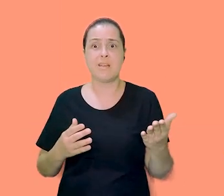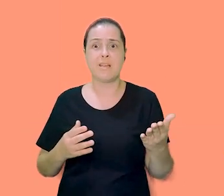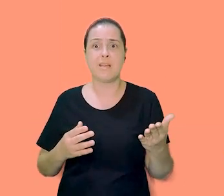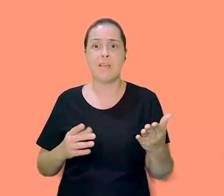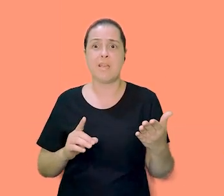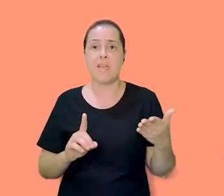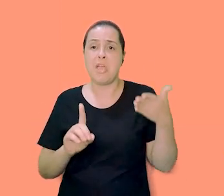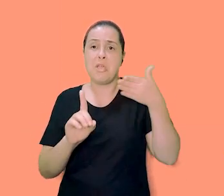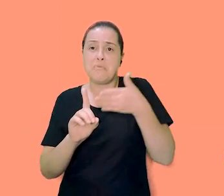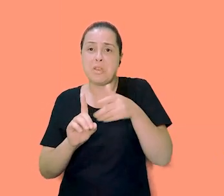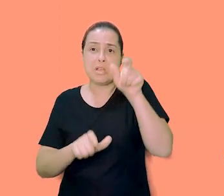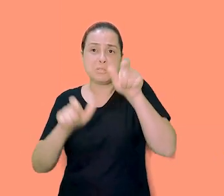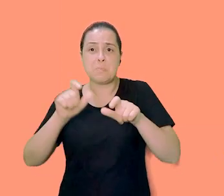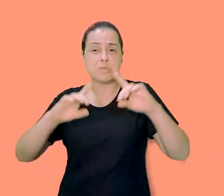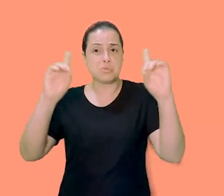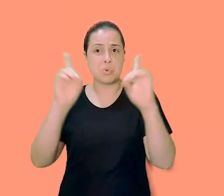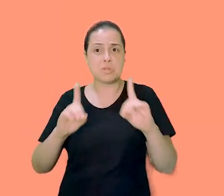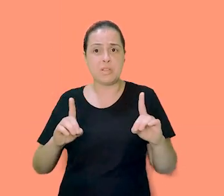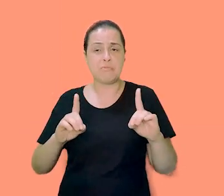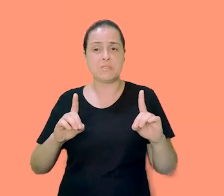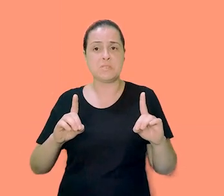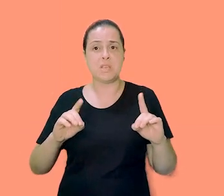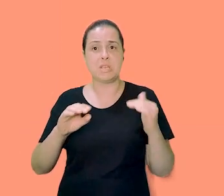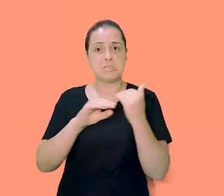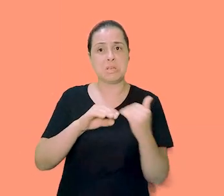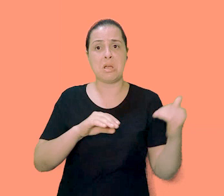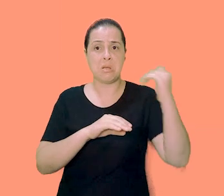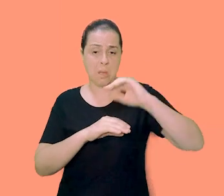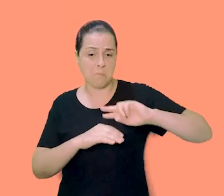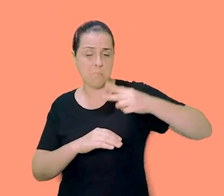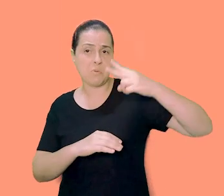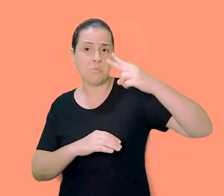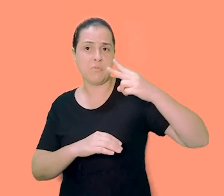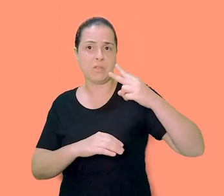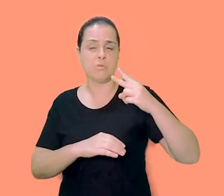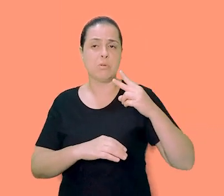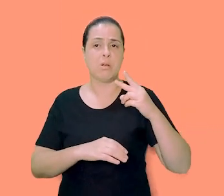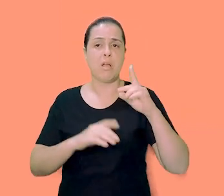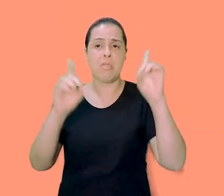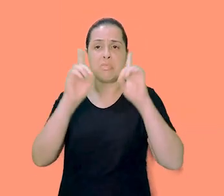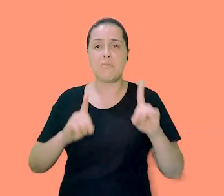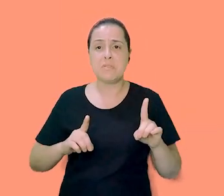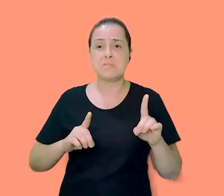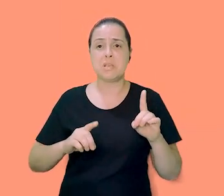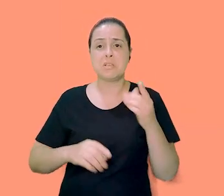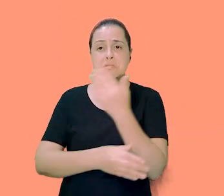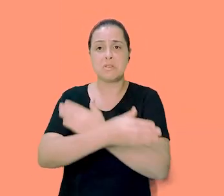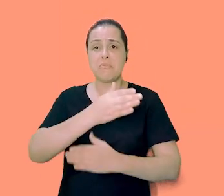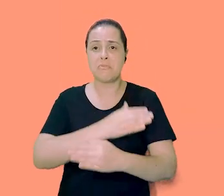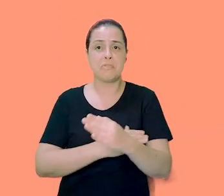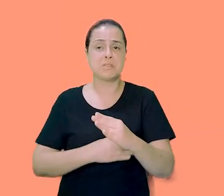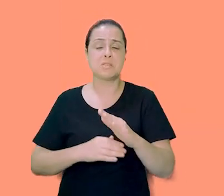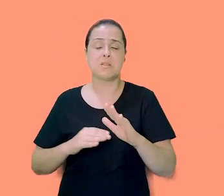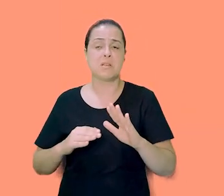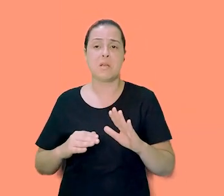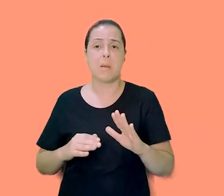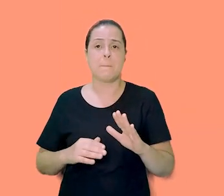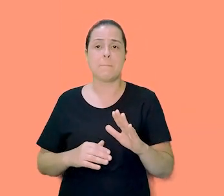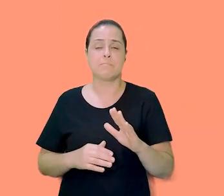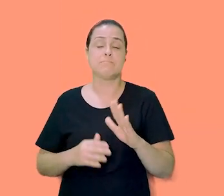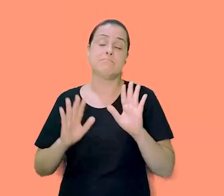referências de pessoas com deficiência que chegam em cargos altos são deficiências físicas. Deficiência sensorial enfrenta barreiras